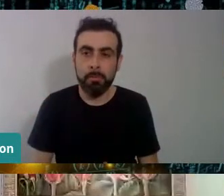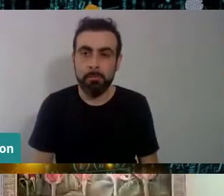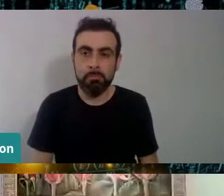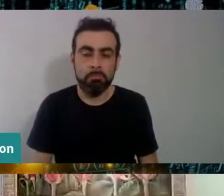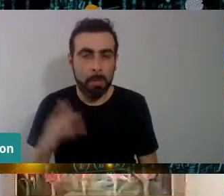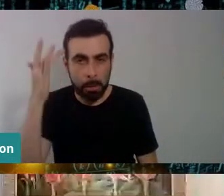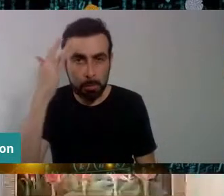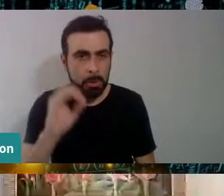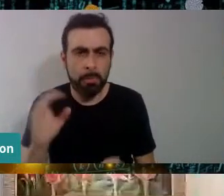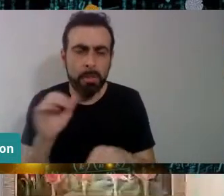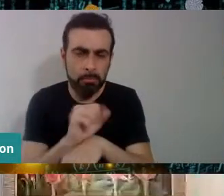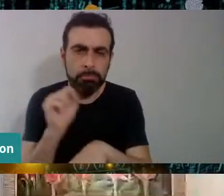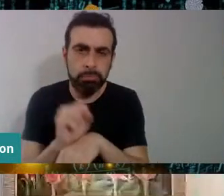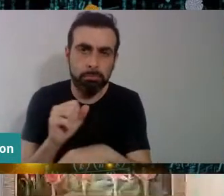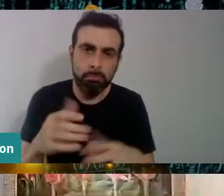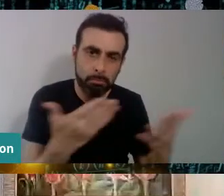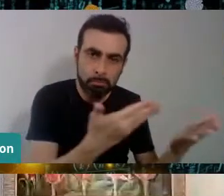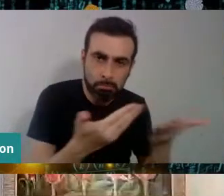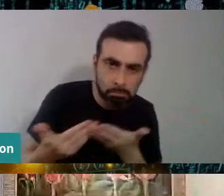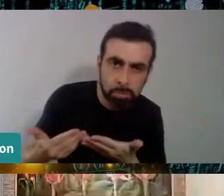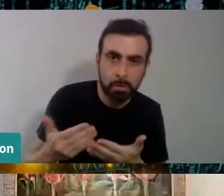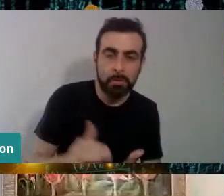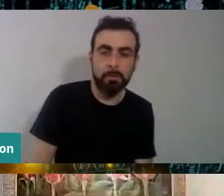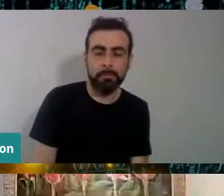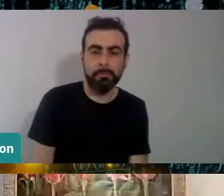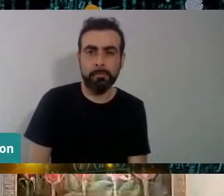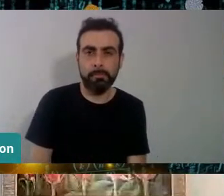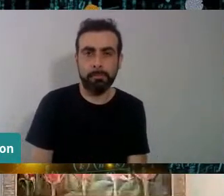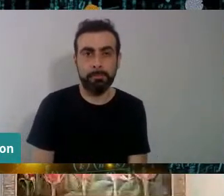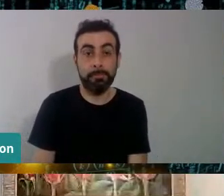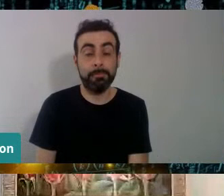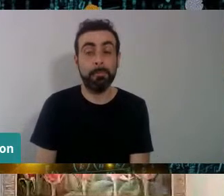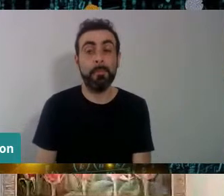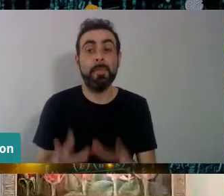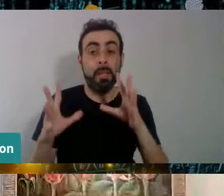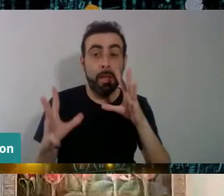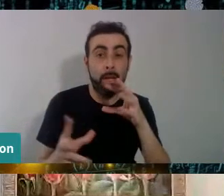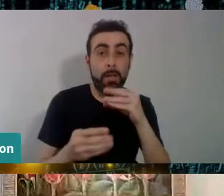aguardar mais um pouco para ver se ela chega. Bom, eu me lembro também que